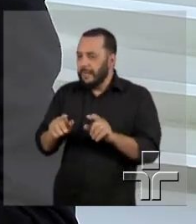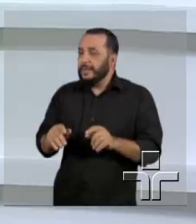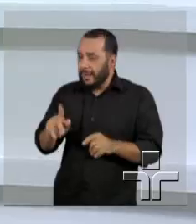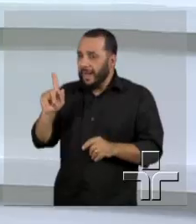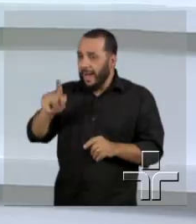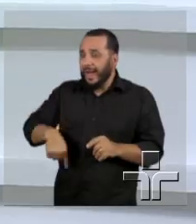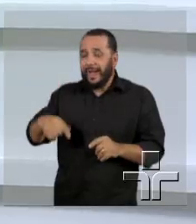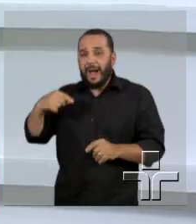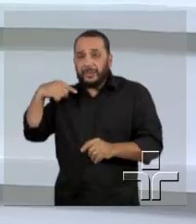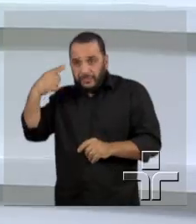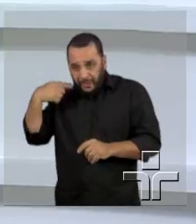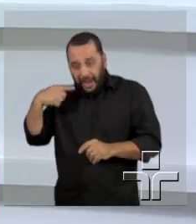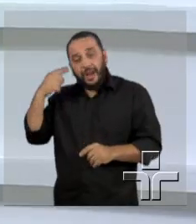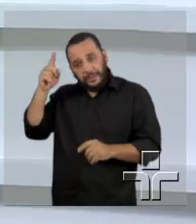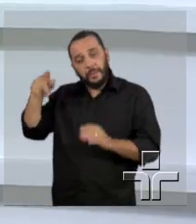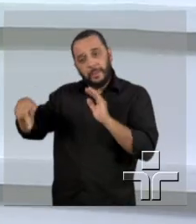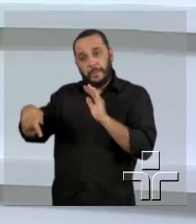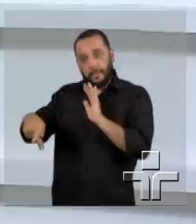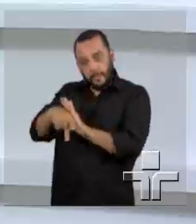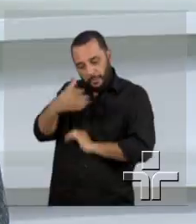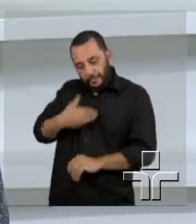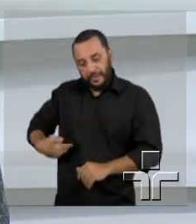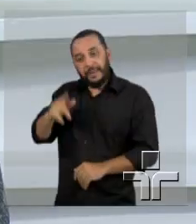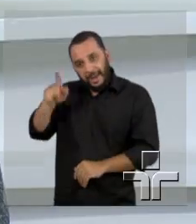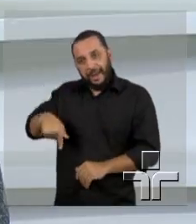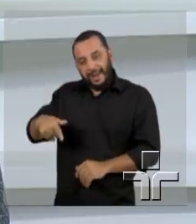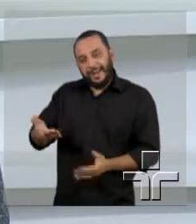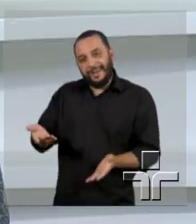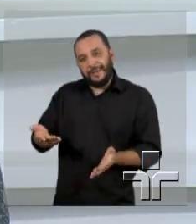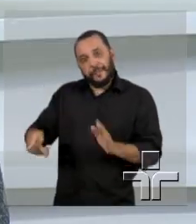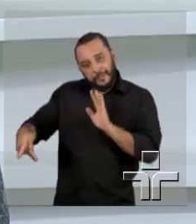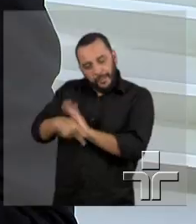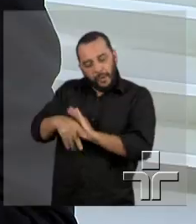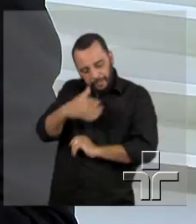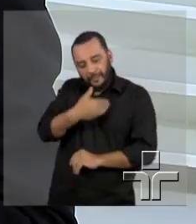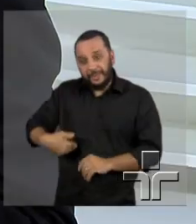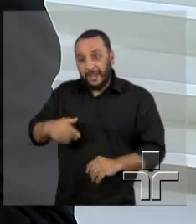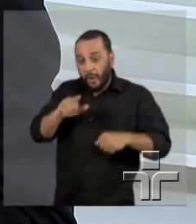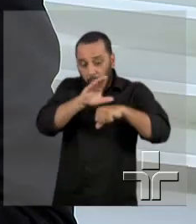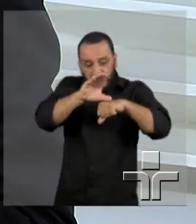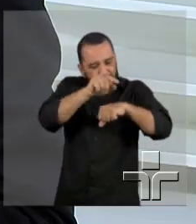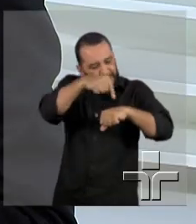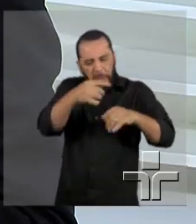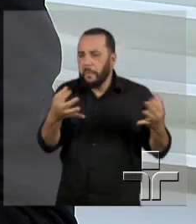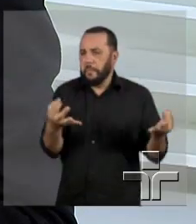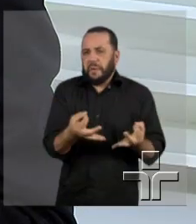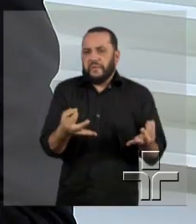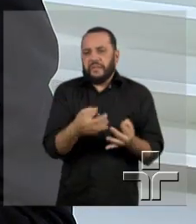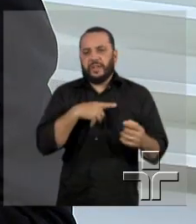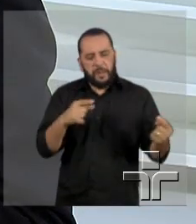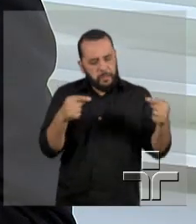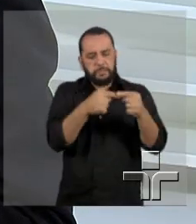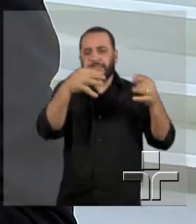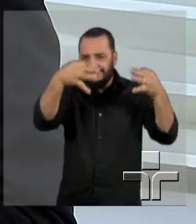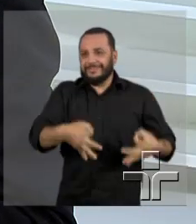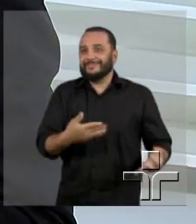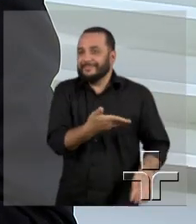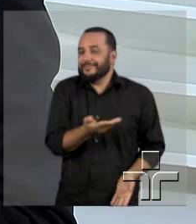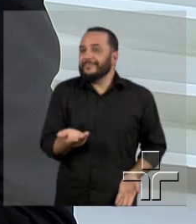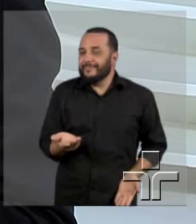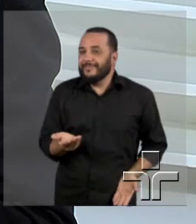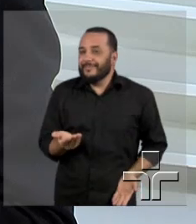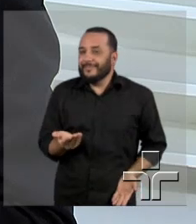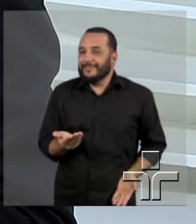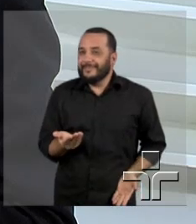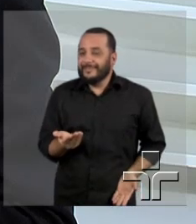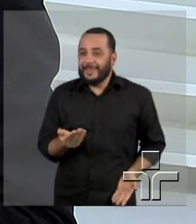Estado. A Constituição é muito bem concebida, agora ainda pouco conhecida. E é